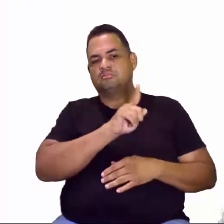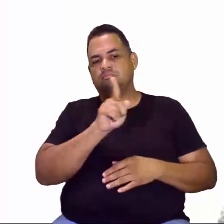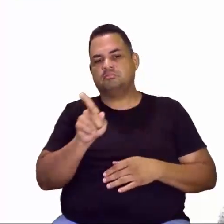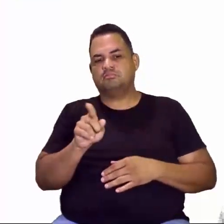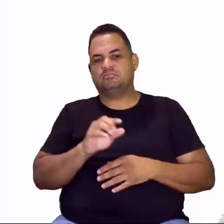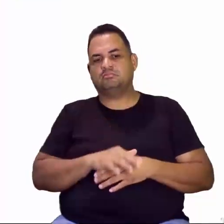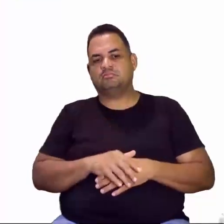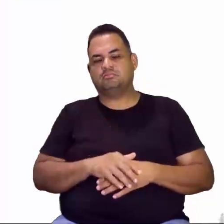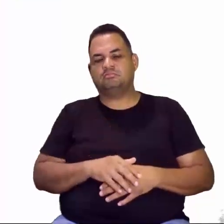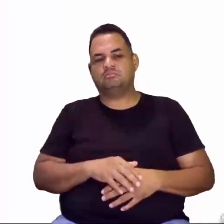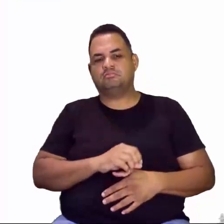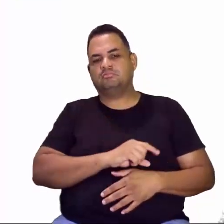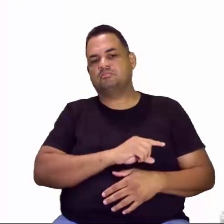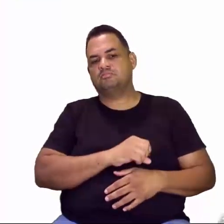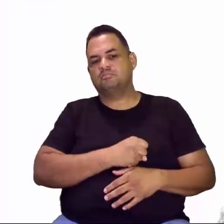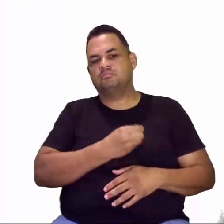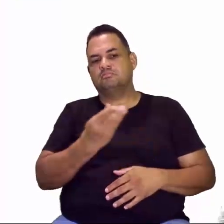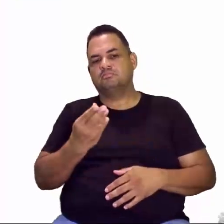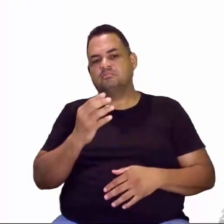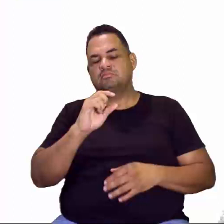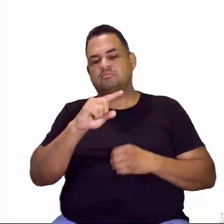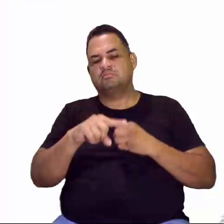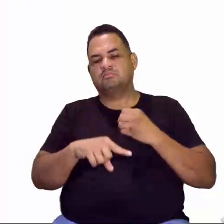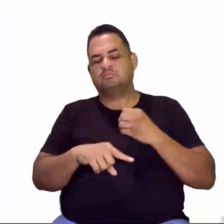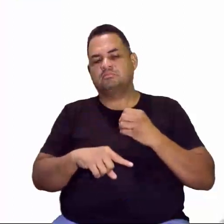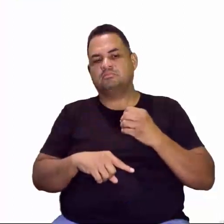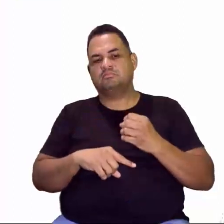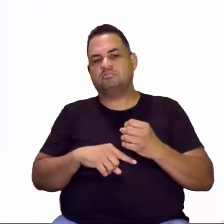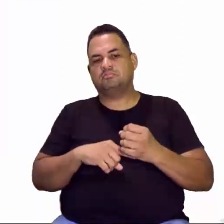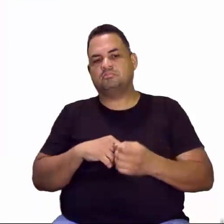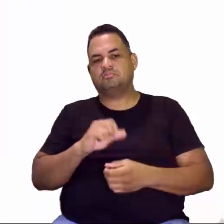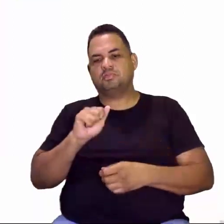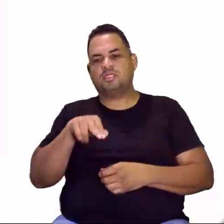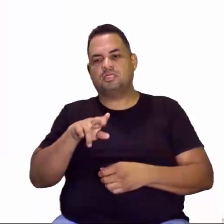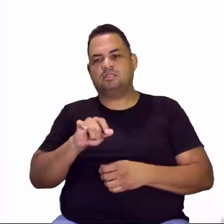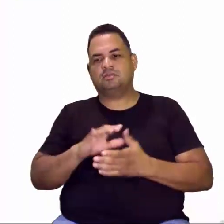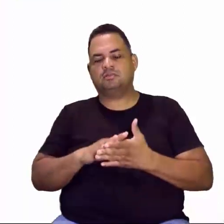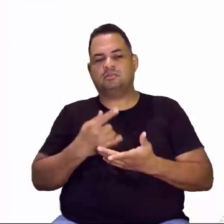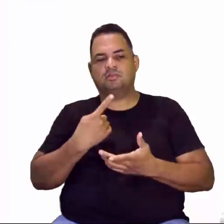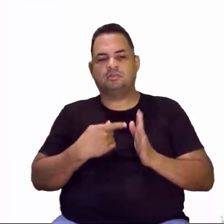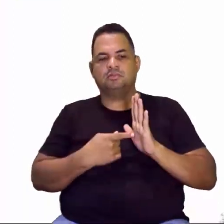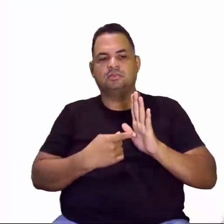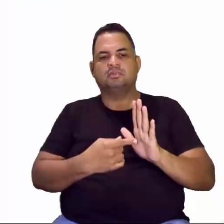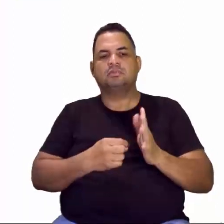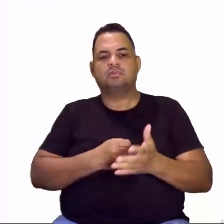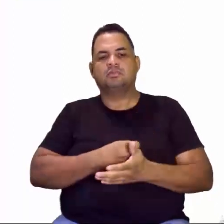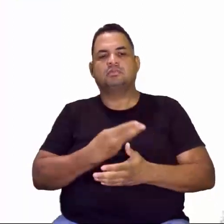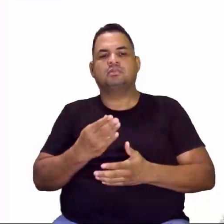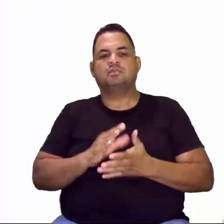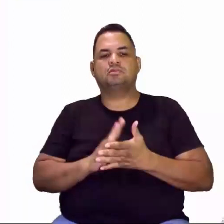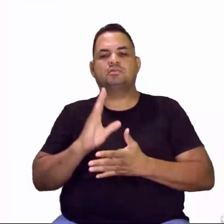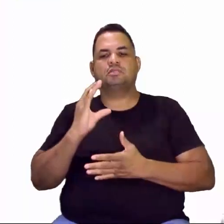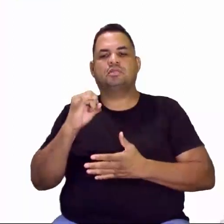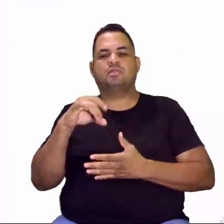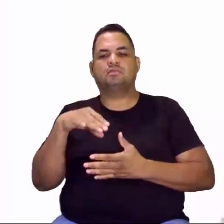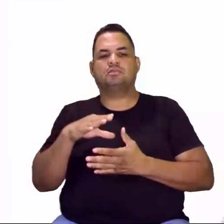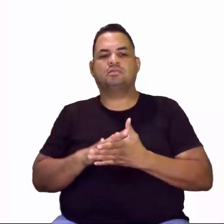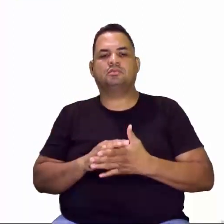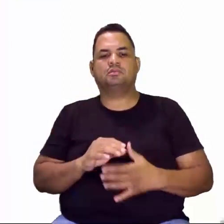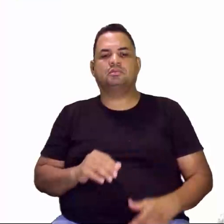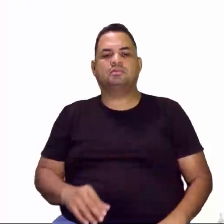mostrando a quantidade de ânions e a carga do meu ânion vem para cá mostrando a quantidade de cátion. Então vai